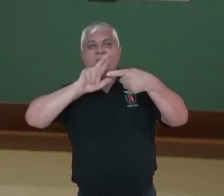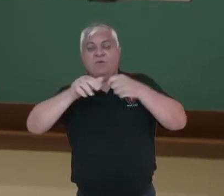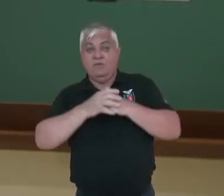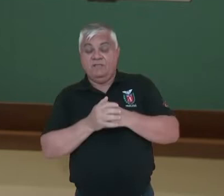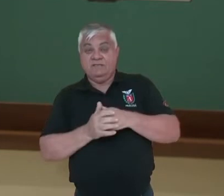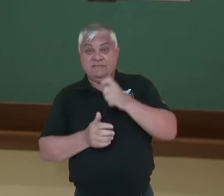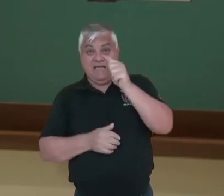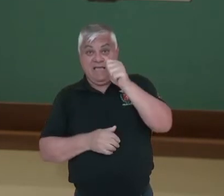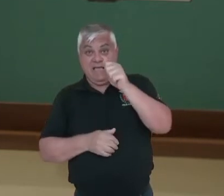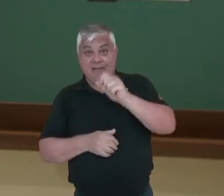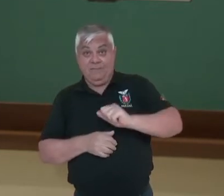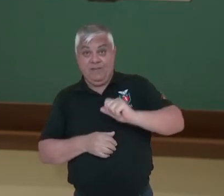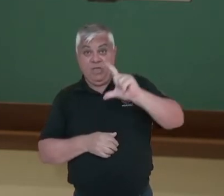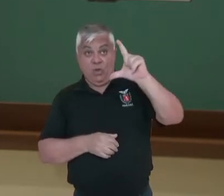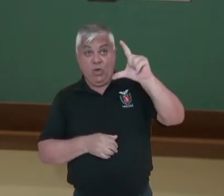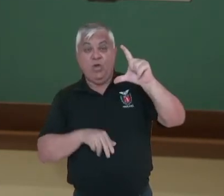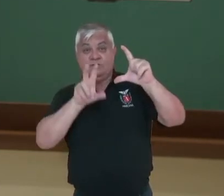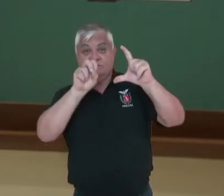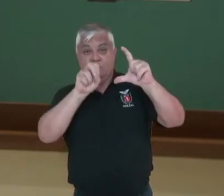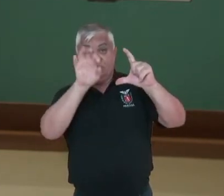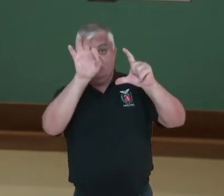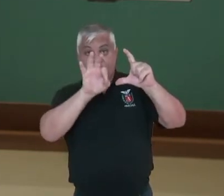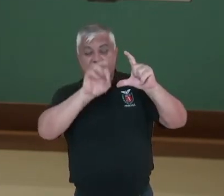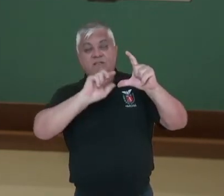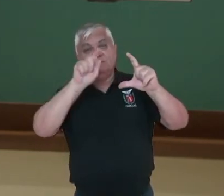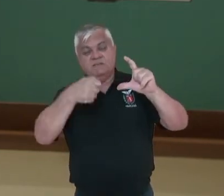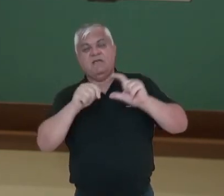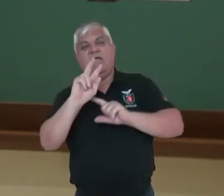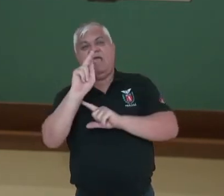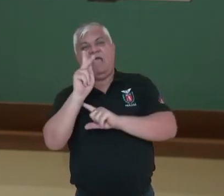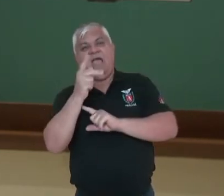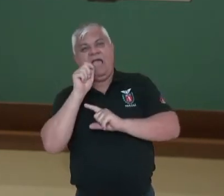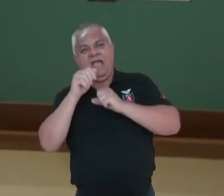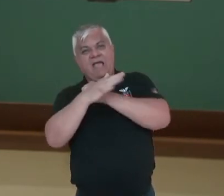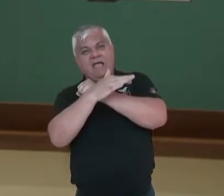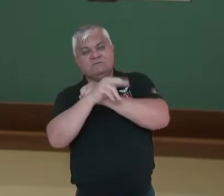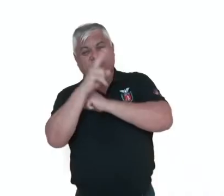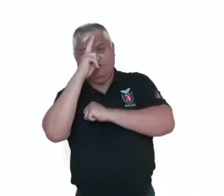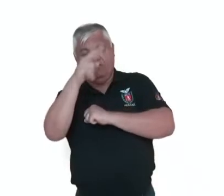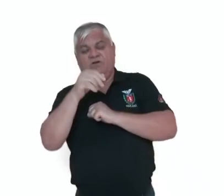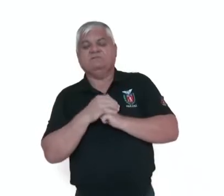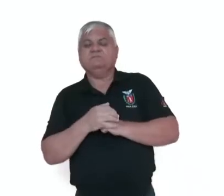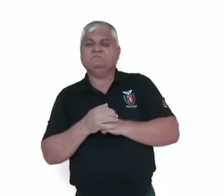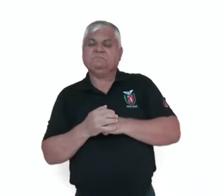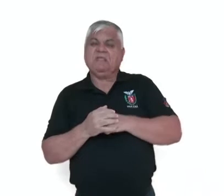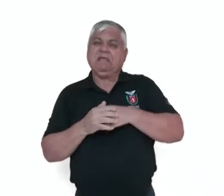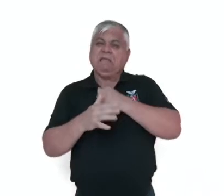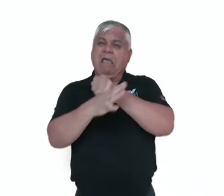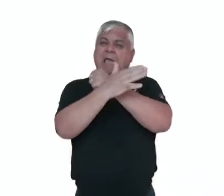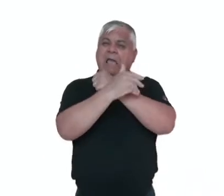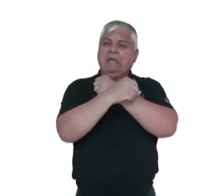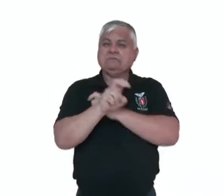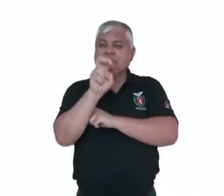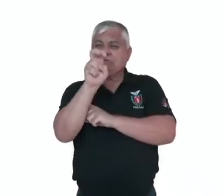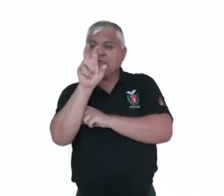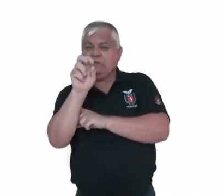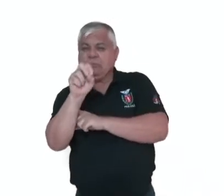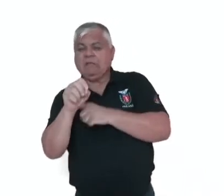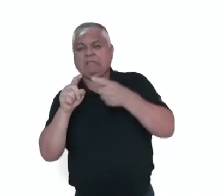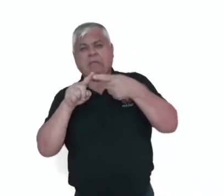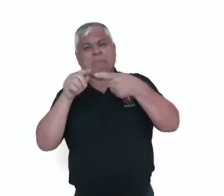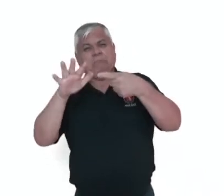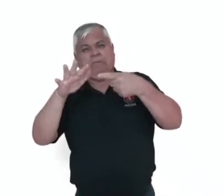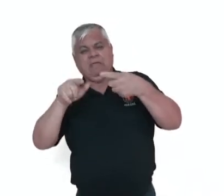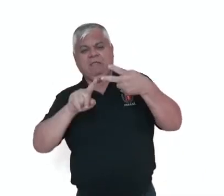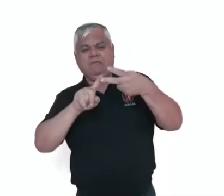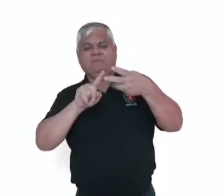alfa for maior ou igual a 50%, é um ácido forte. Se o alfa tiver entre 5 e 50, é um ácido moderado, e um